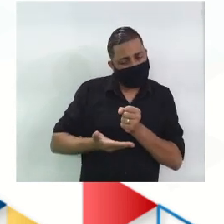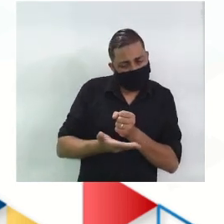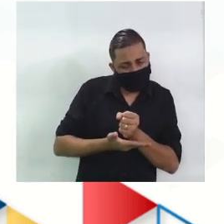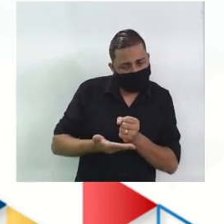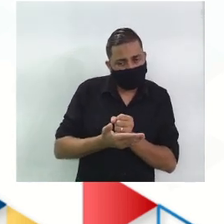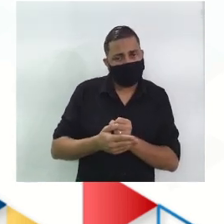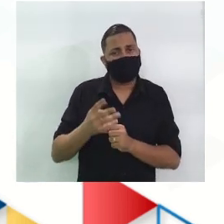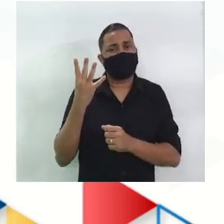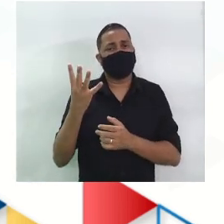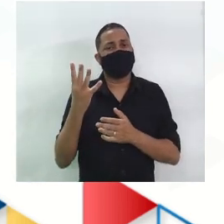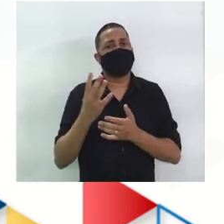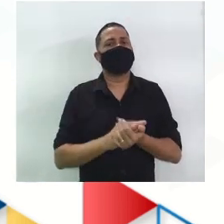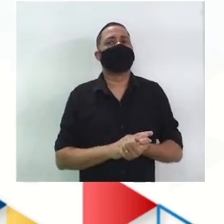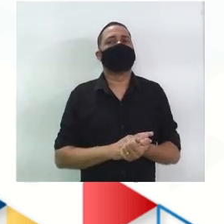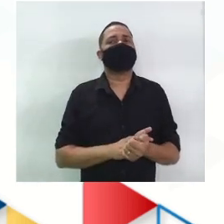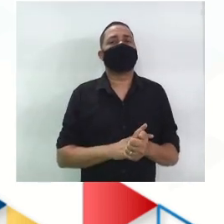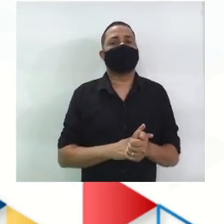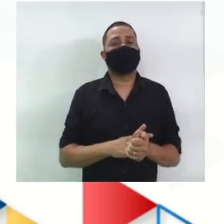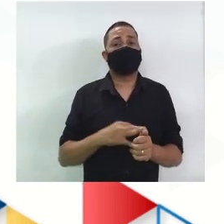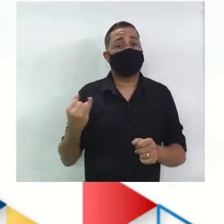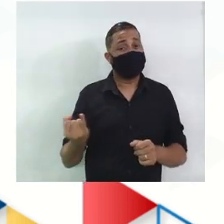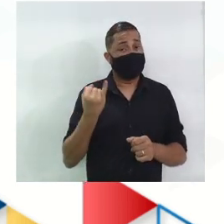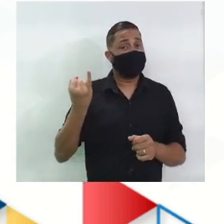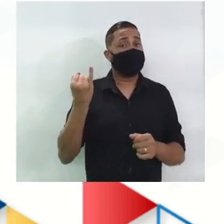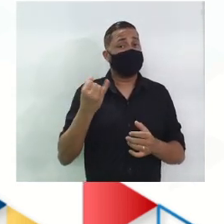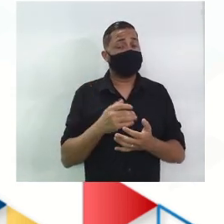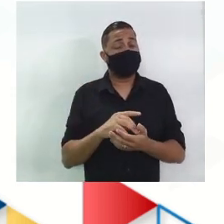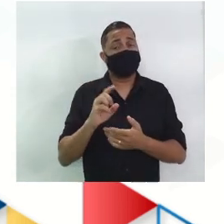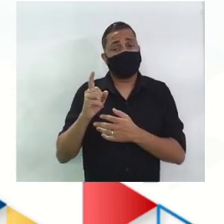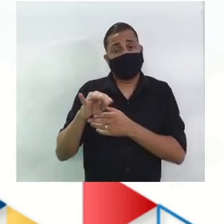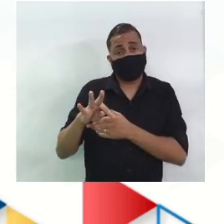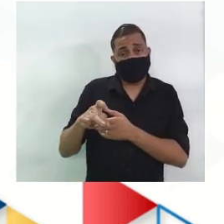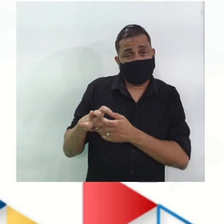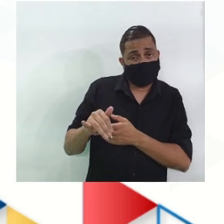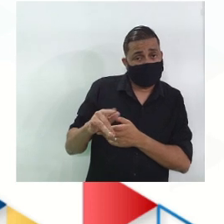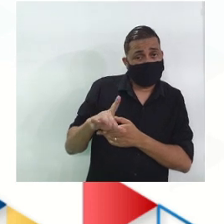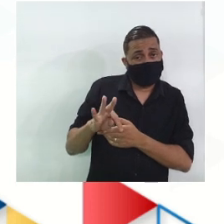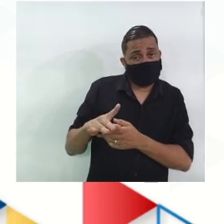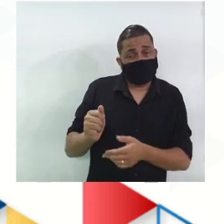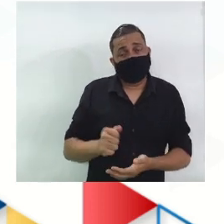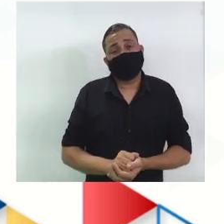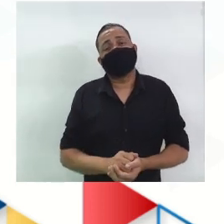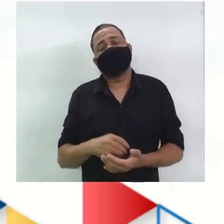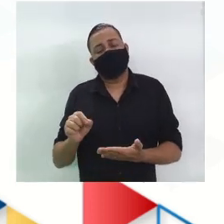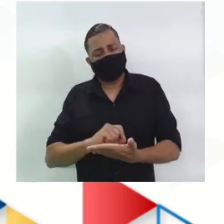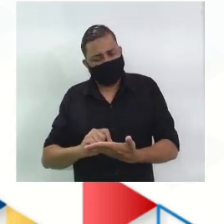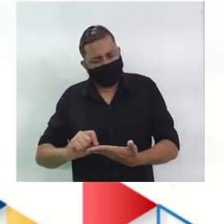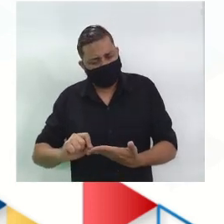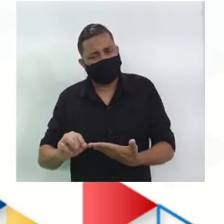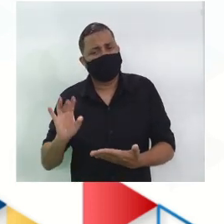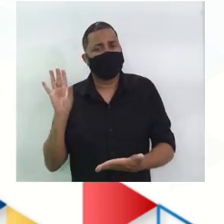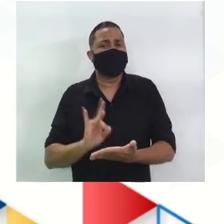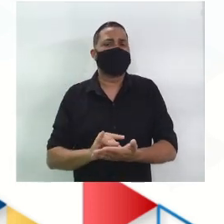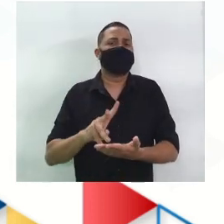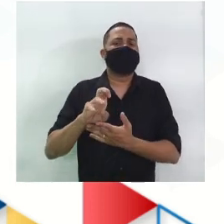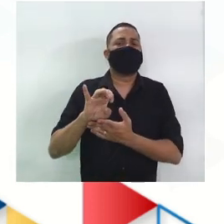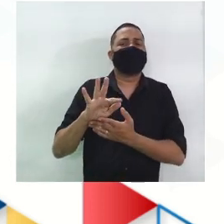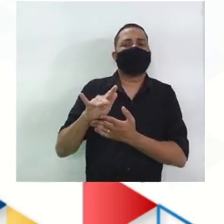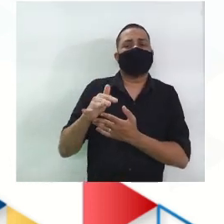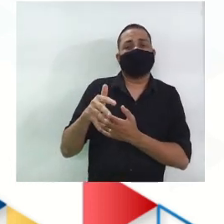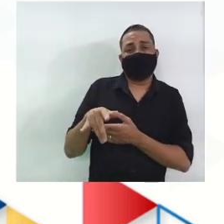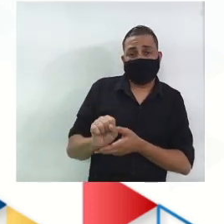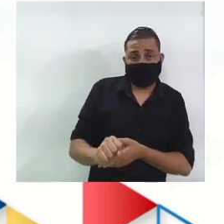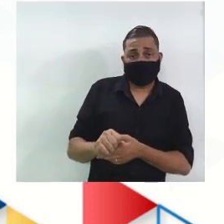4 obras hindus, denominada Shruti, que são escritas védicas, que é o idioma